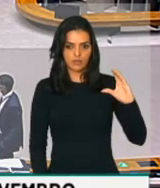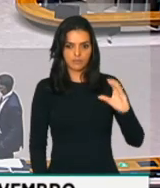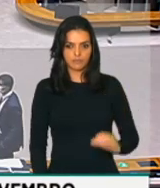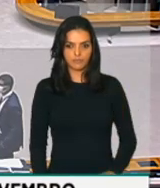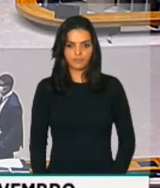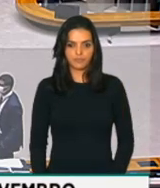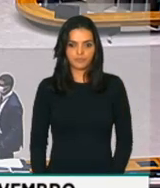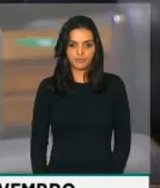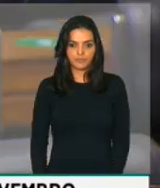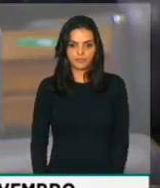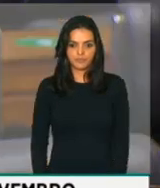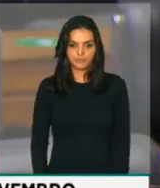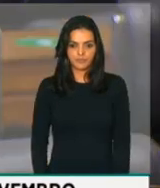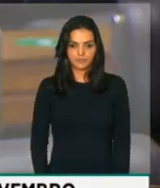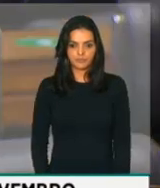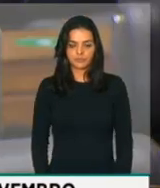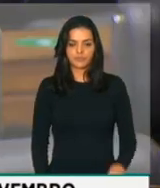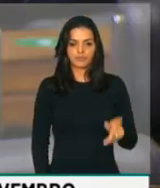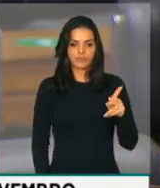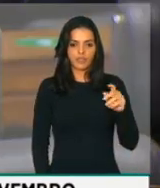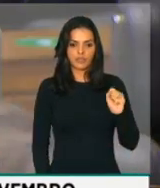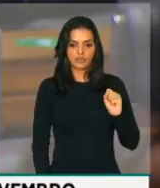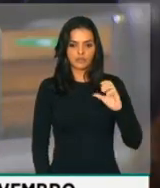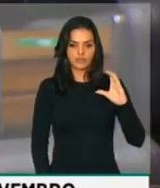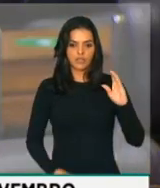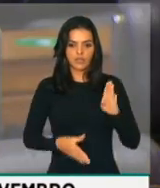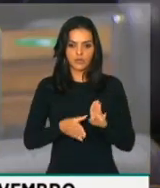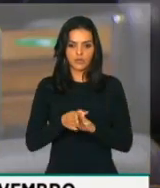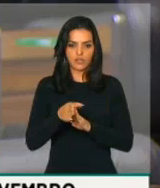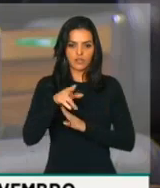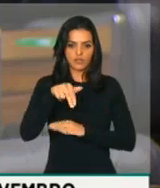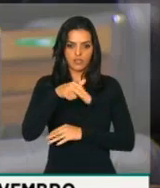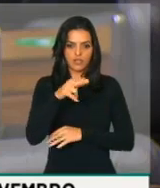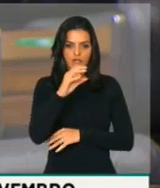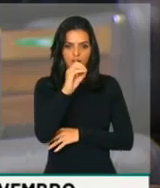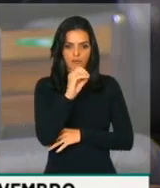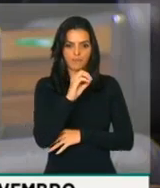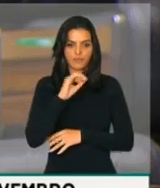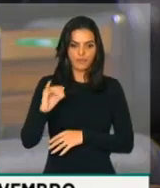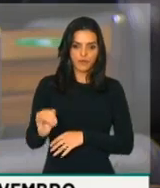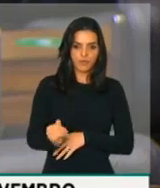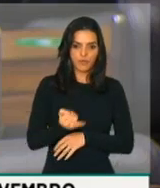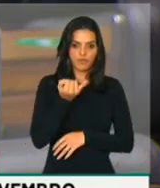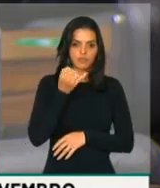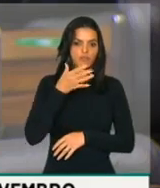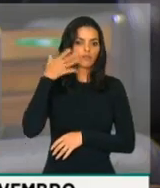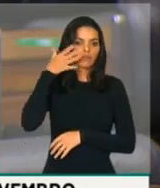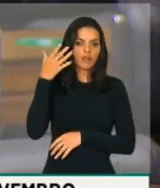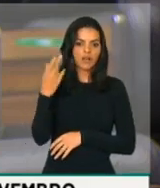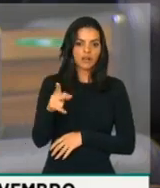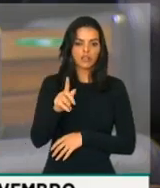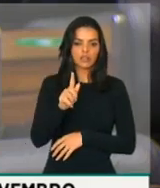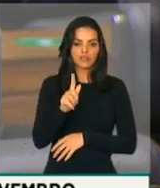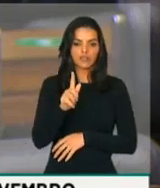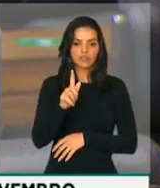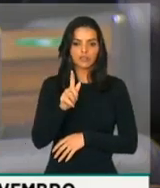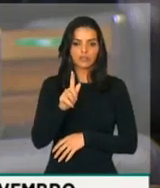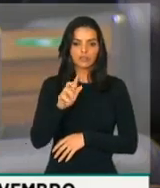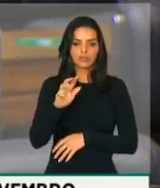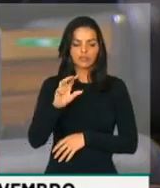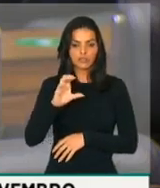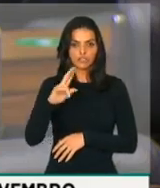Senhor presidente, o PSC orienta não, e eu quero aproveitar a fala do nobre deputado Giovanni Cherini, que